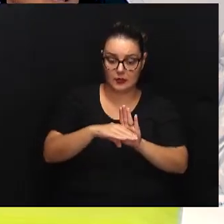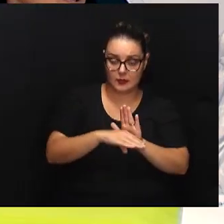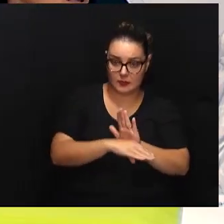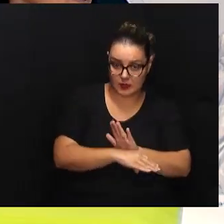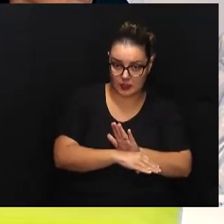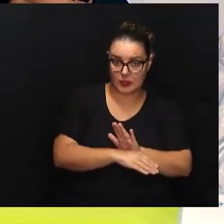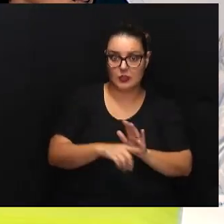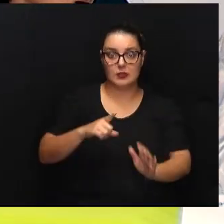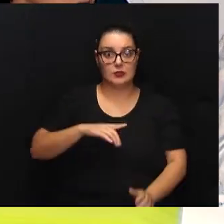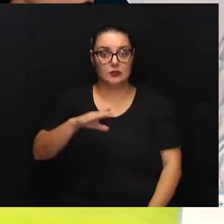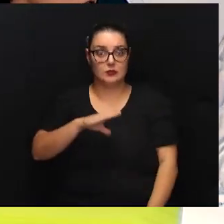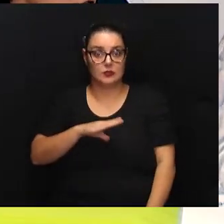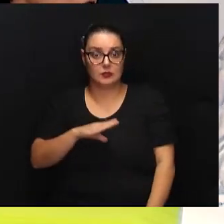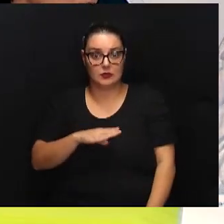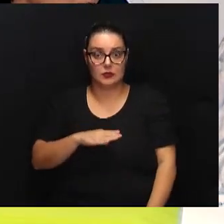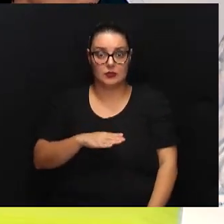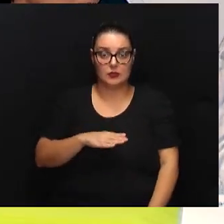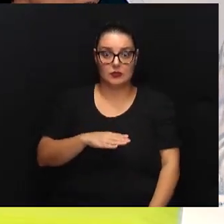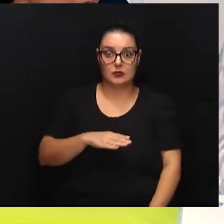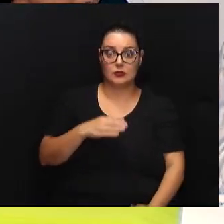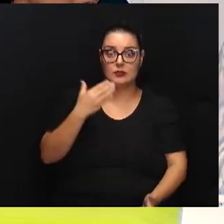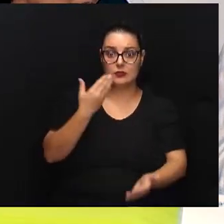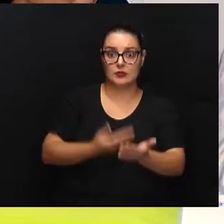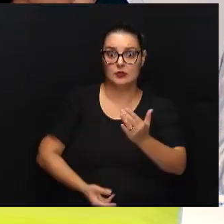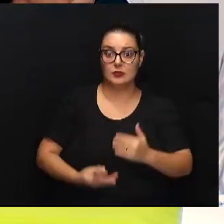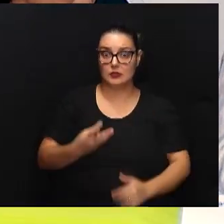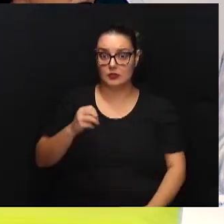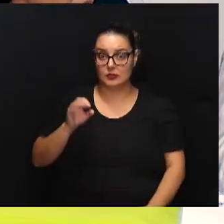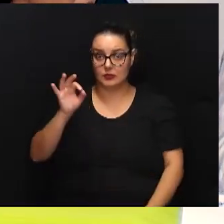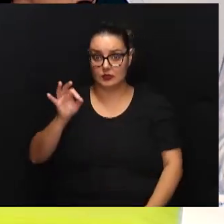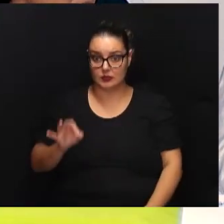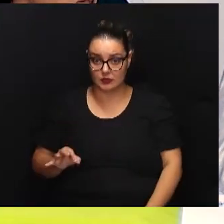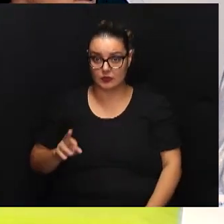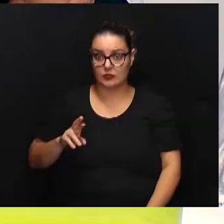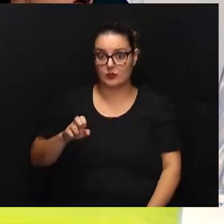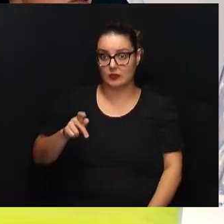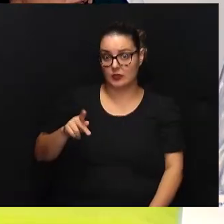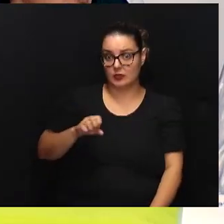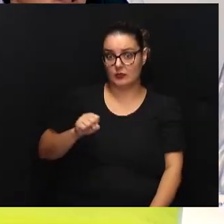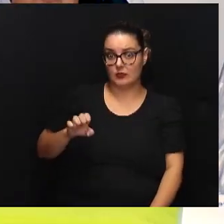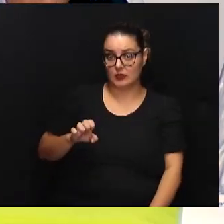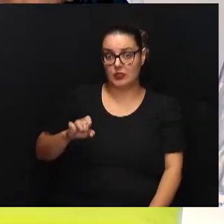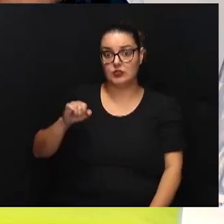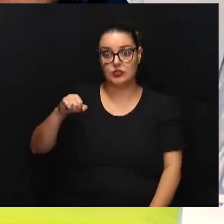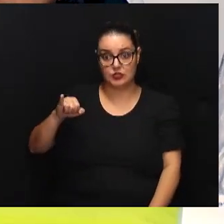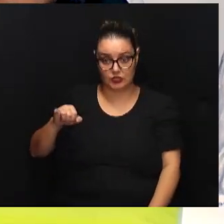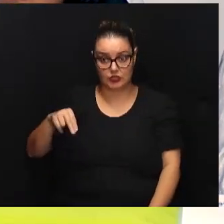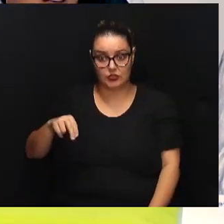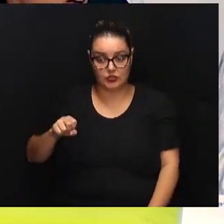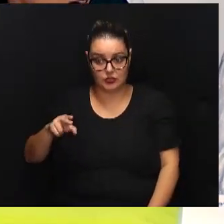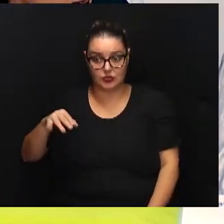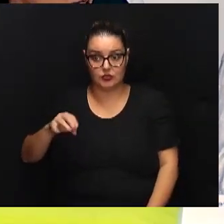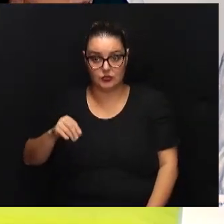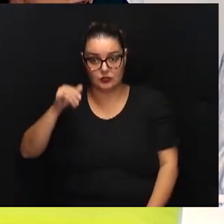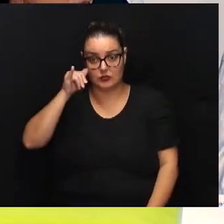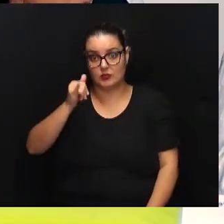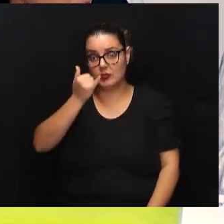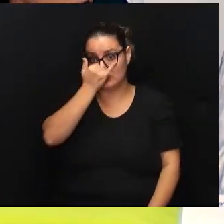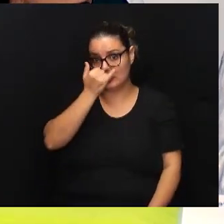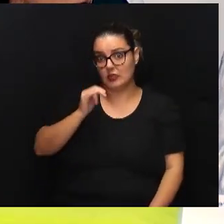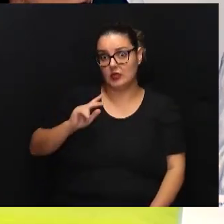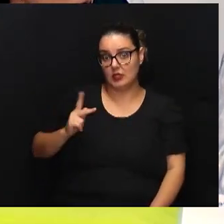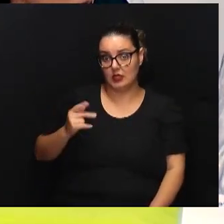perder 30% do seu repasse de insumos para a prevenção de HIV e ISTs no estado de São Paulo.